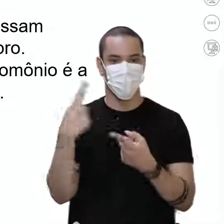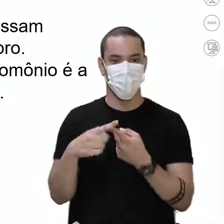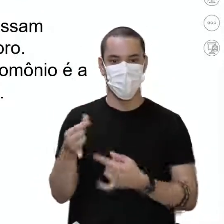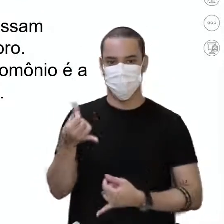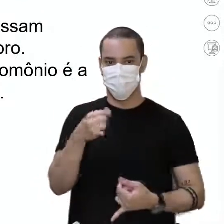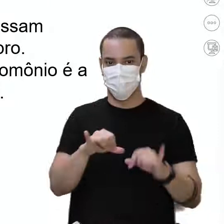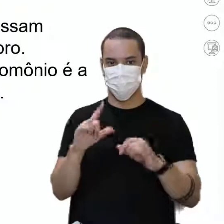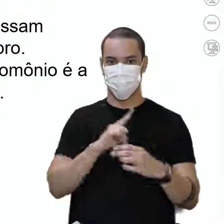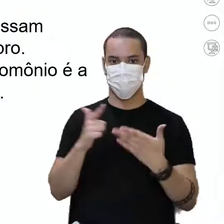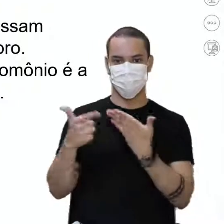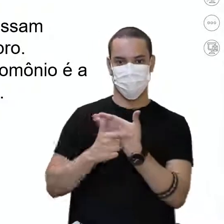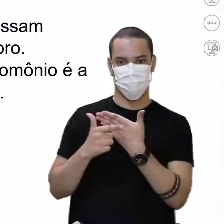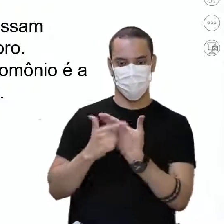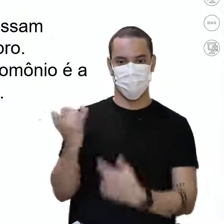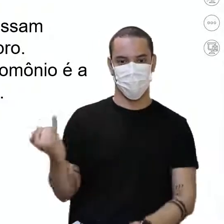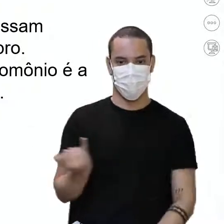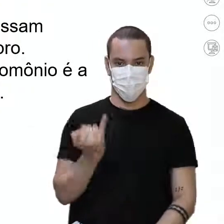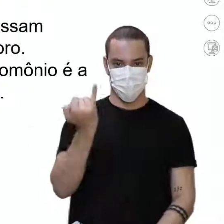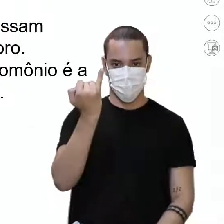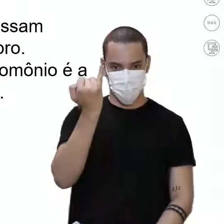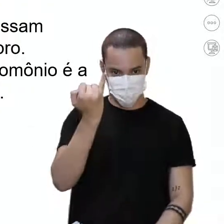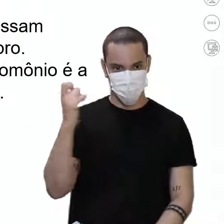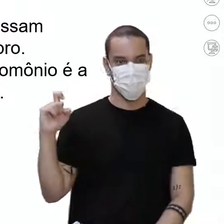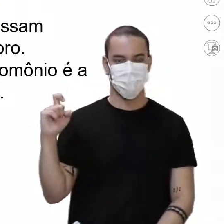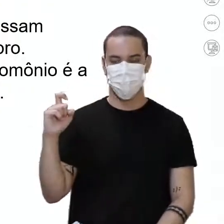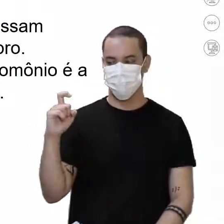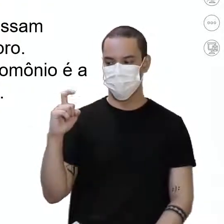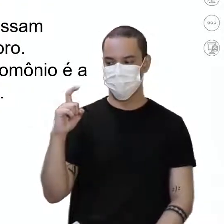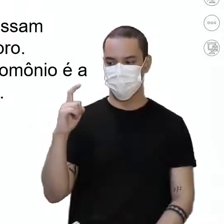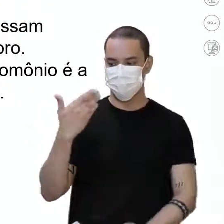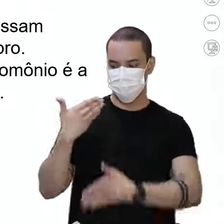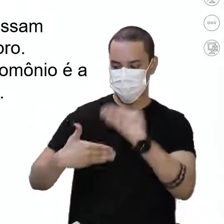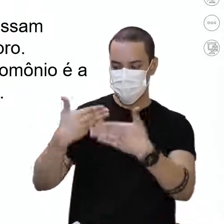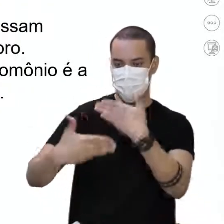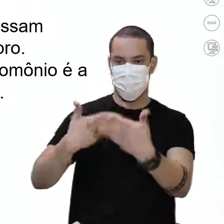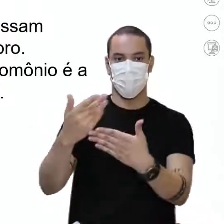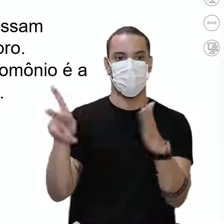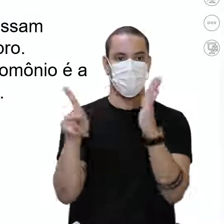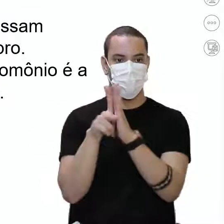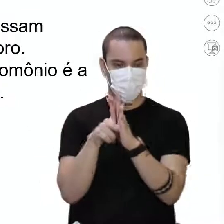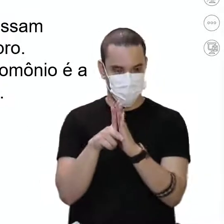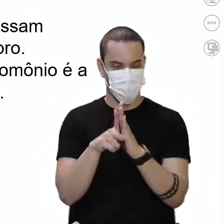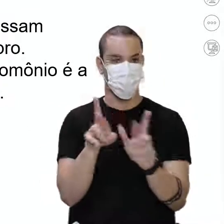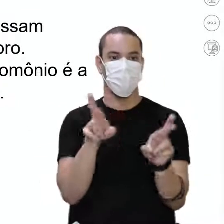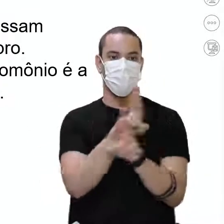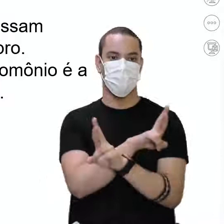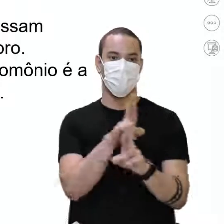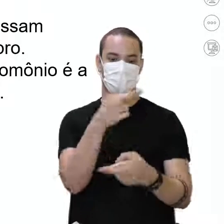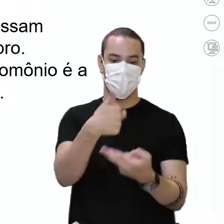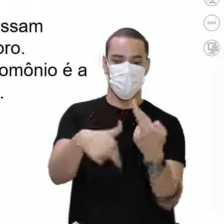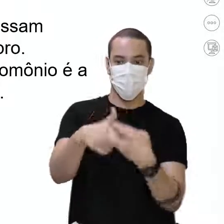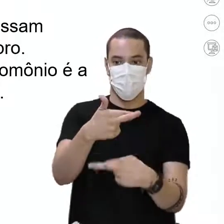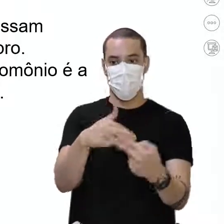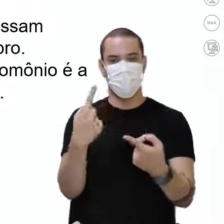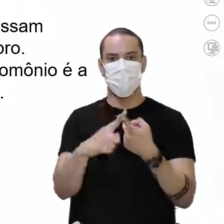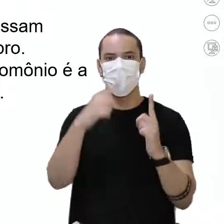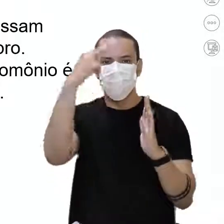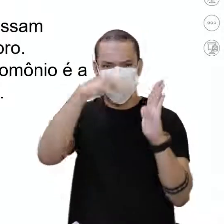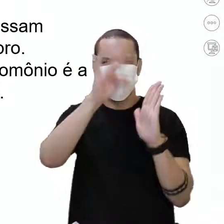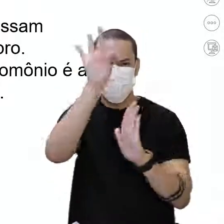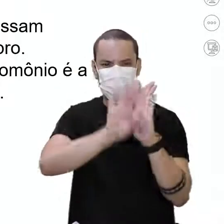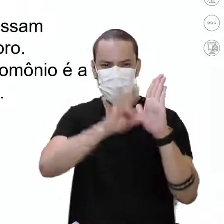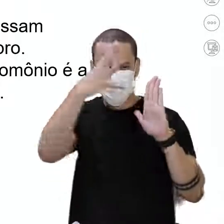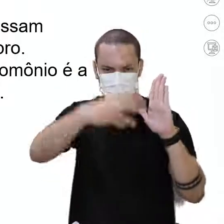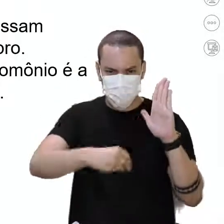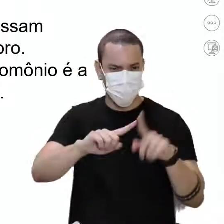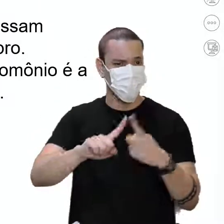tem um papel importante na evolução do relacionamento. Né? A gente não lê o texto todo, mas